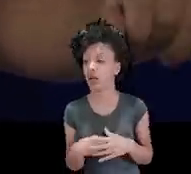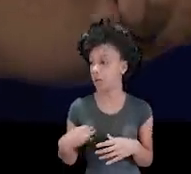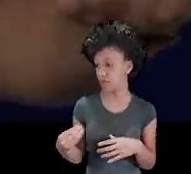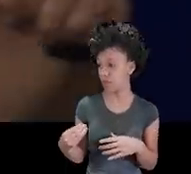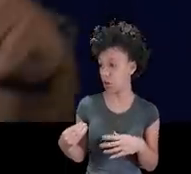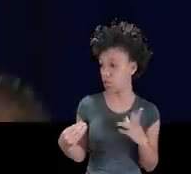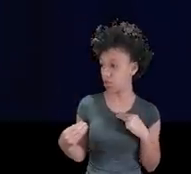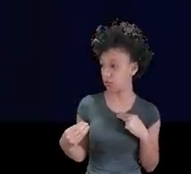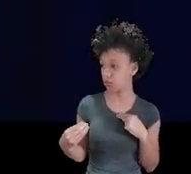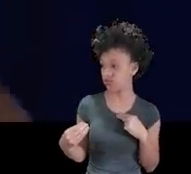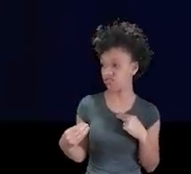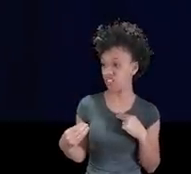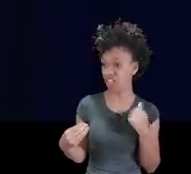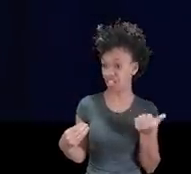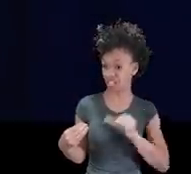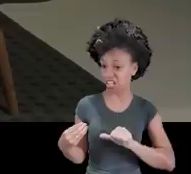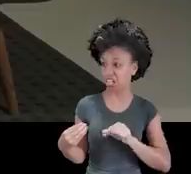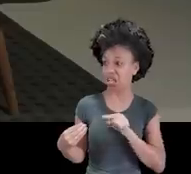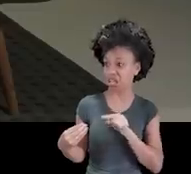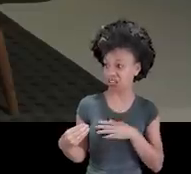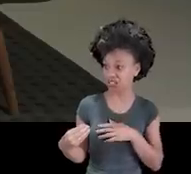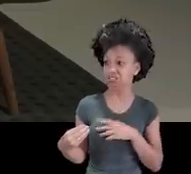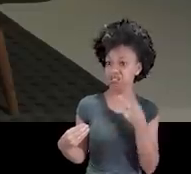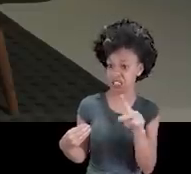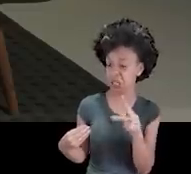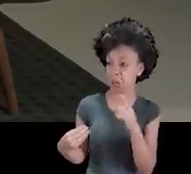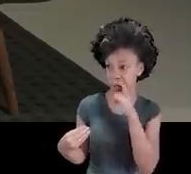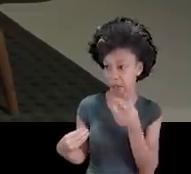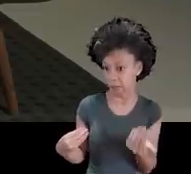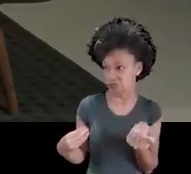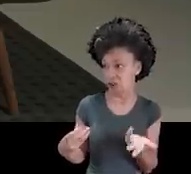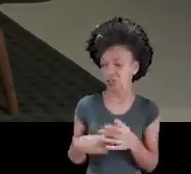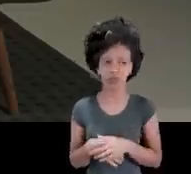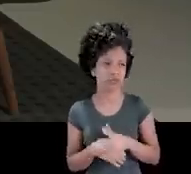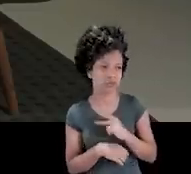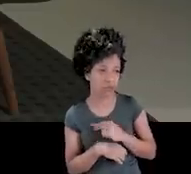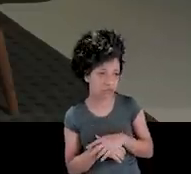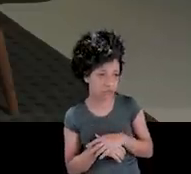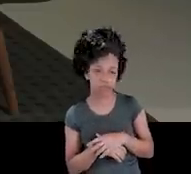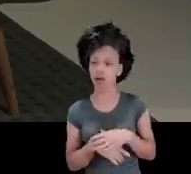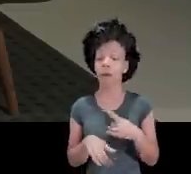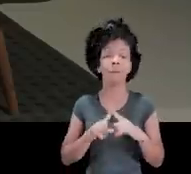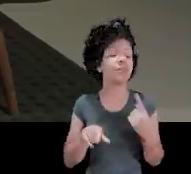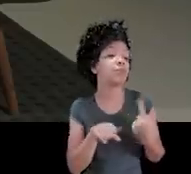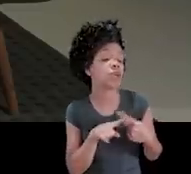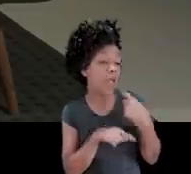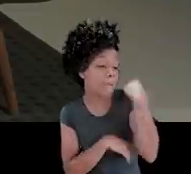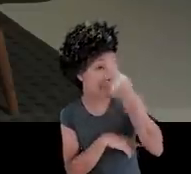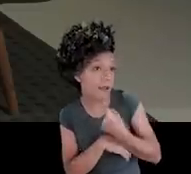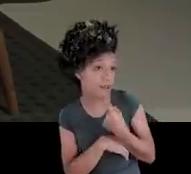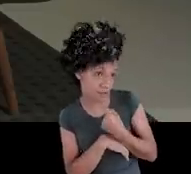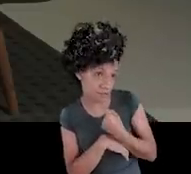Os caras falaram, caramba. Tá mais acabado do que, do que você. Tá mais acabado. E aí, mas por quê? Porque aquela aparência